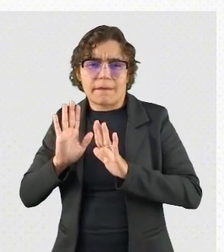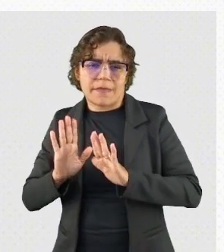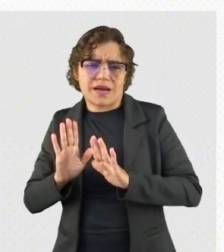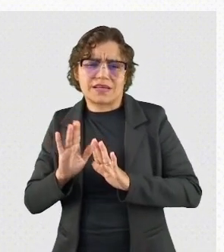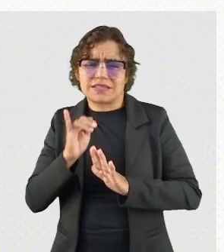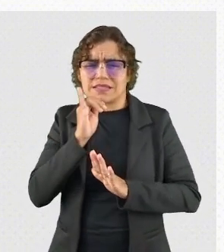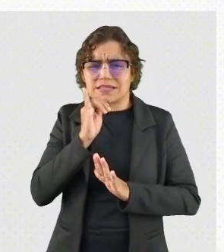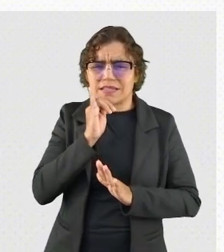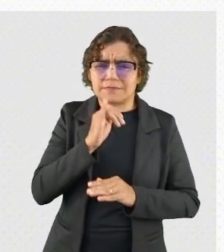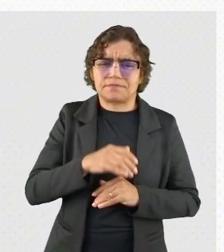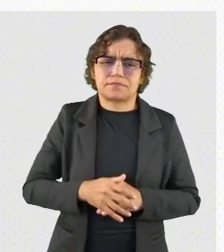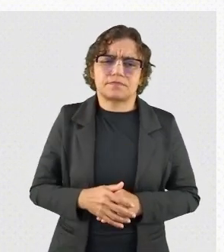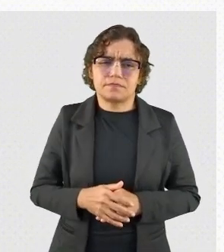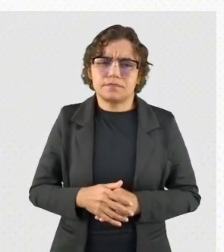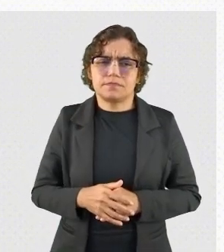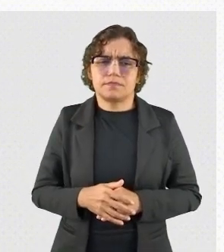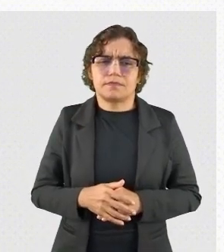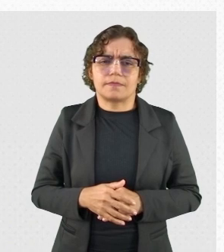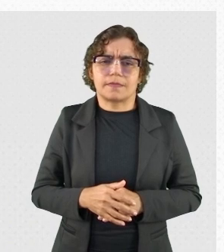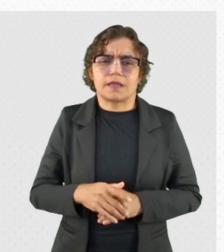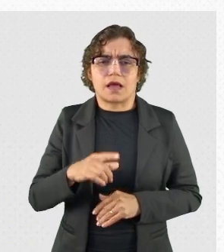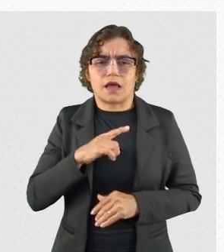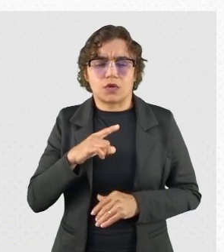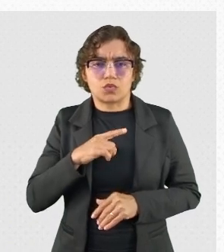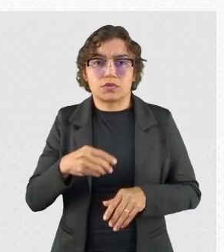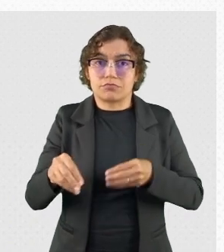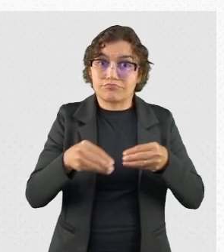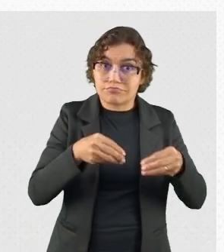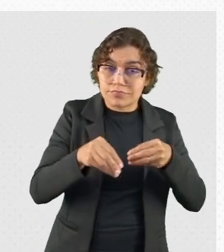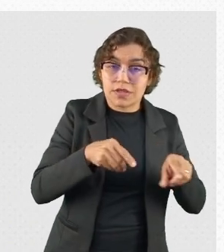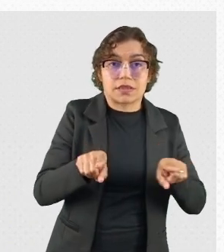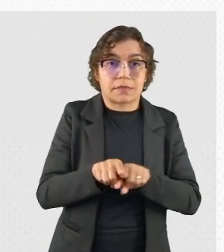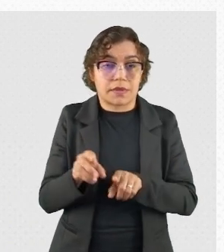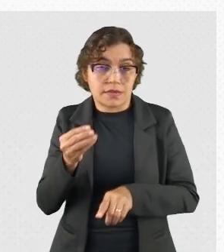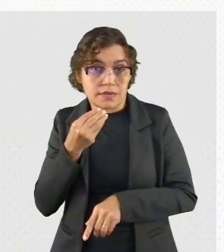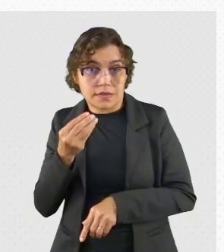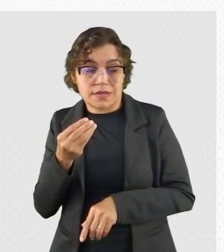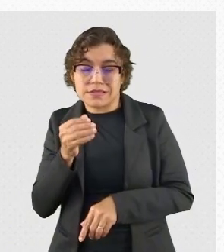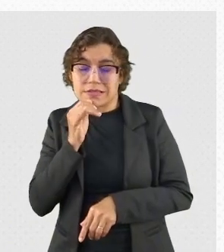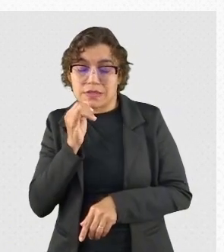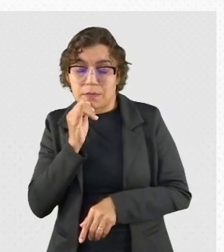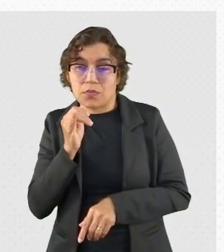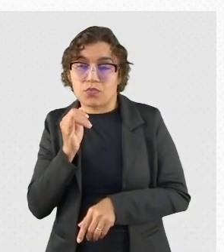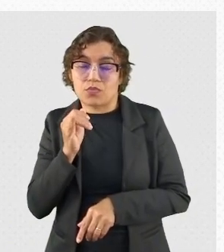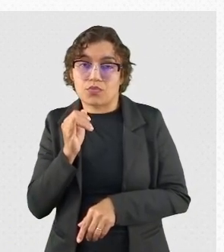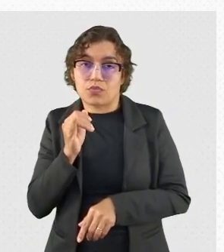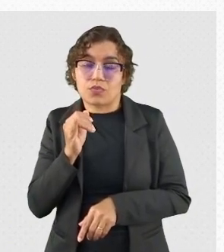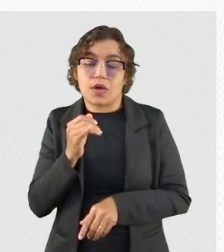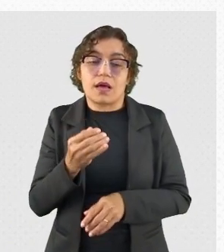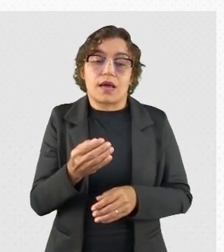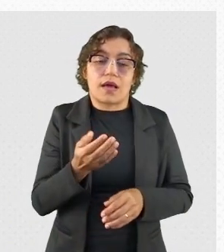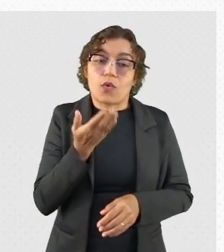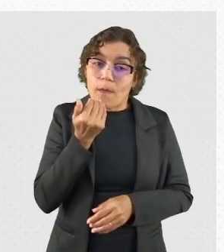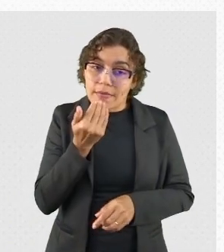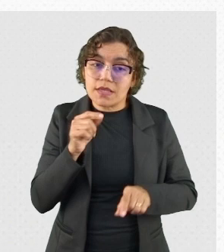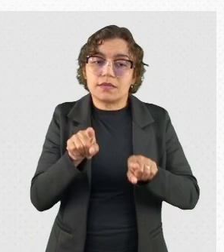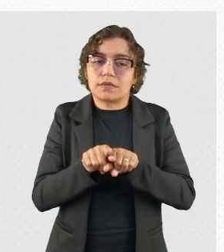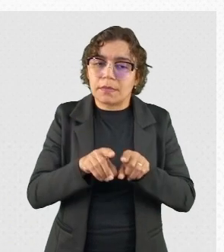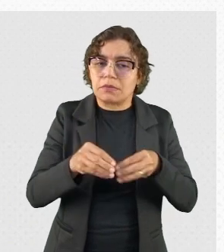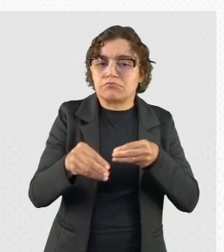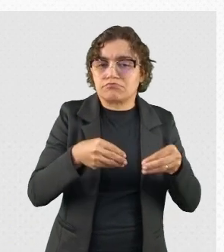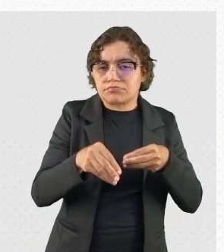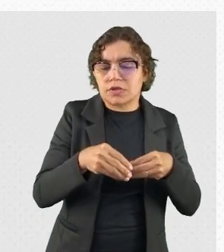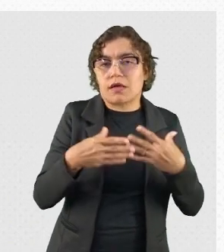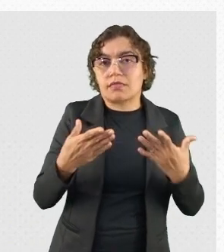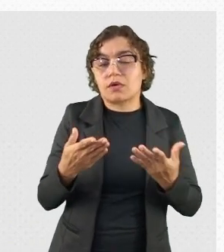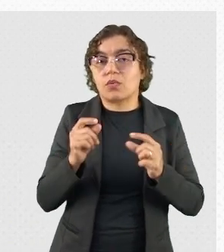então, indústria de alimento e indústria também têxtil. Então, não tinham grandes fábricas, não tinham grandes indústrias. Ainda assim, o Brasil,